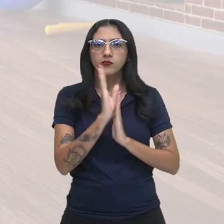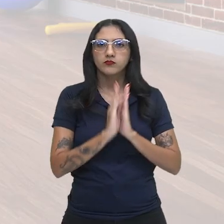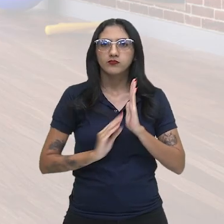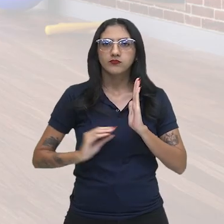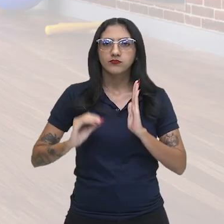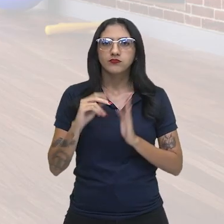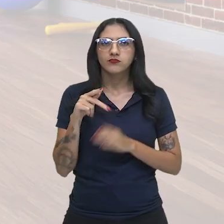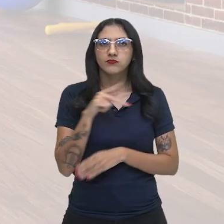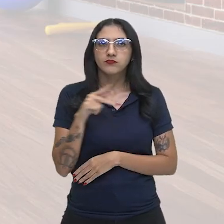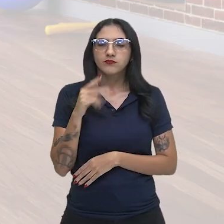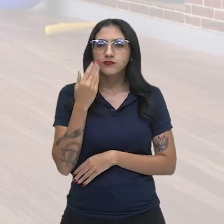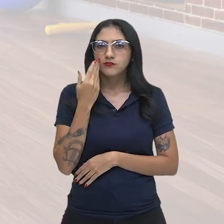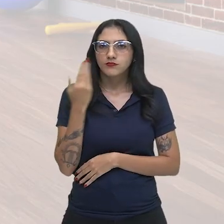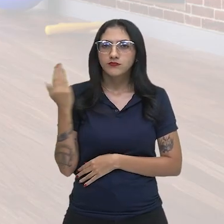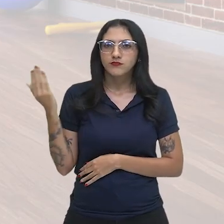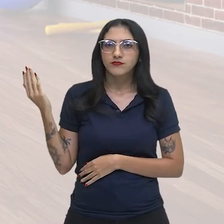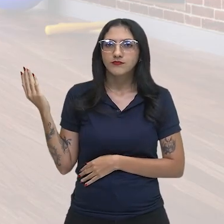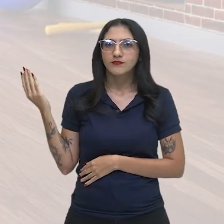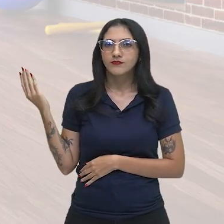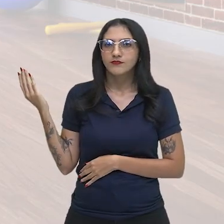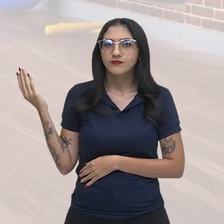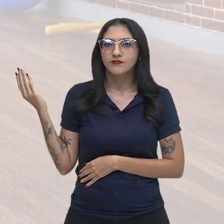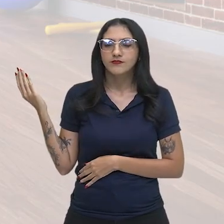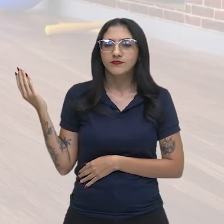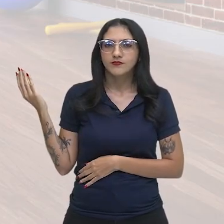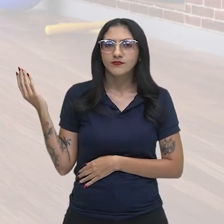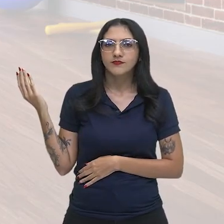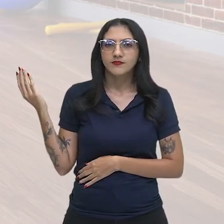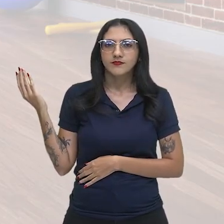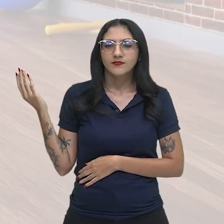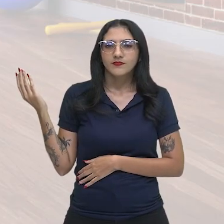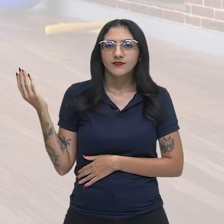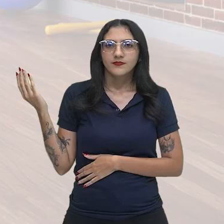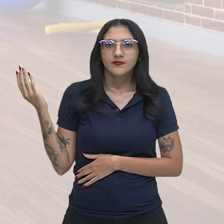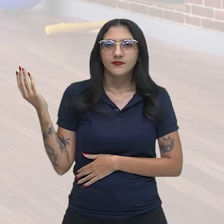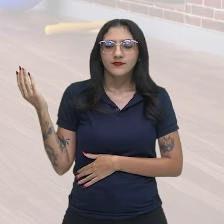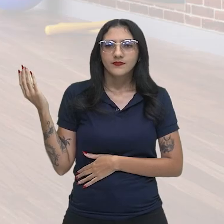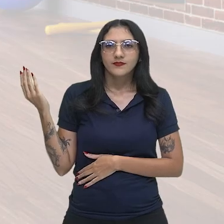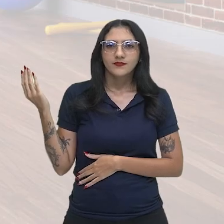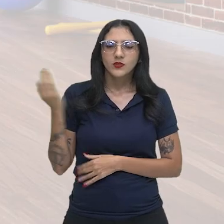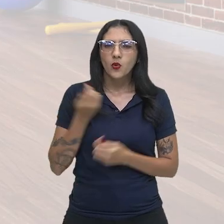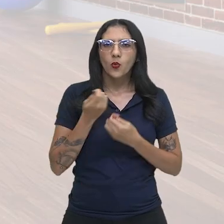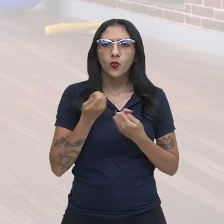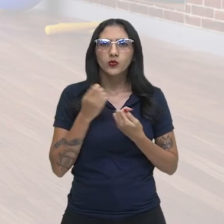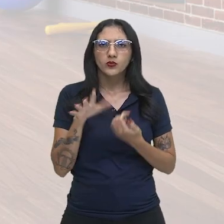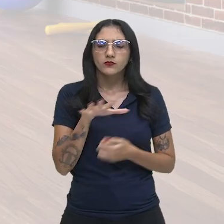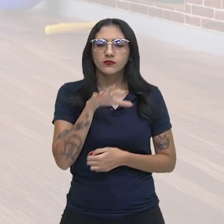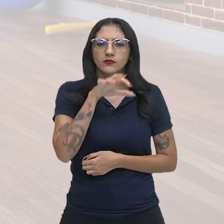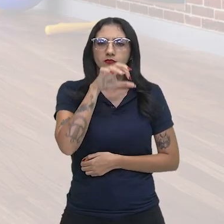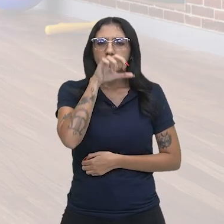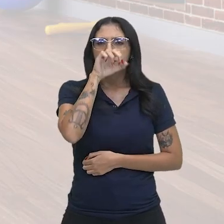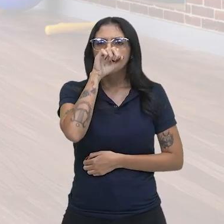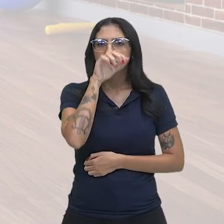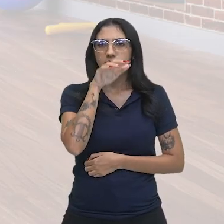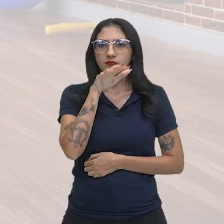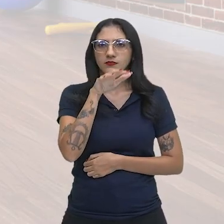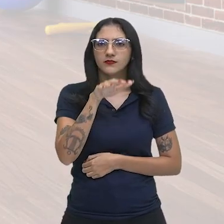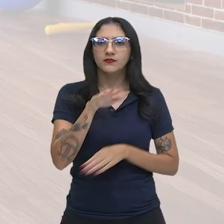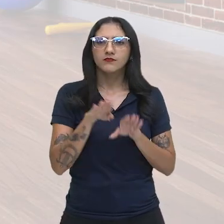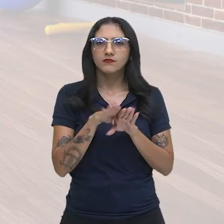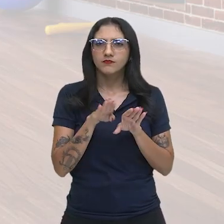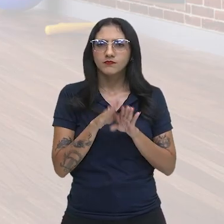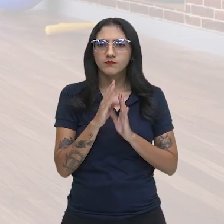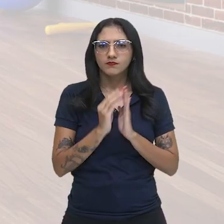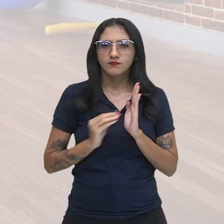braço lá no alto, continua respirando, muito bem, soltou